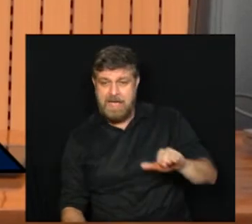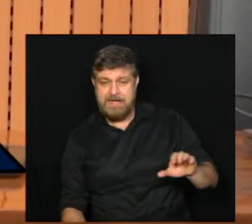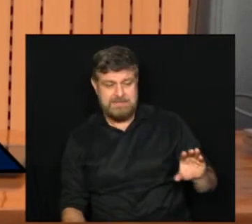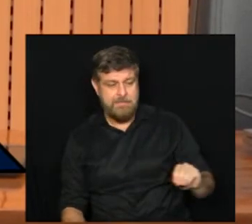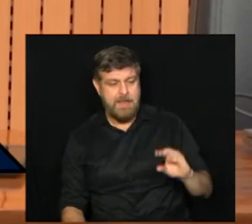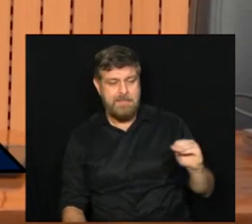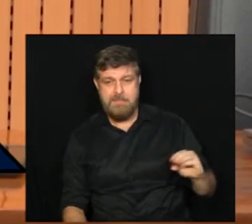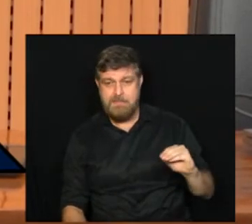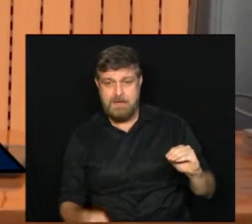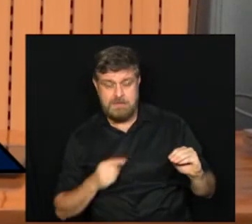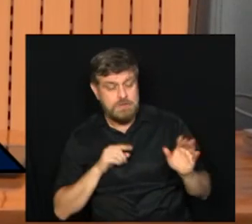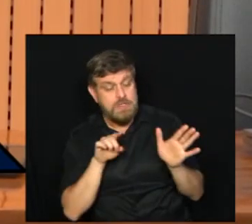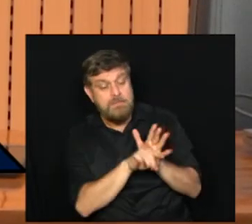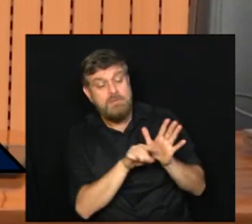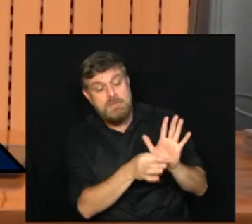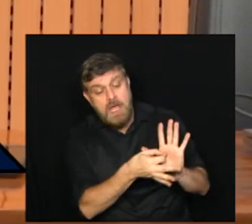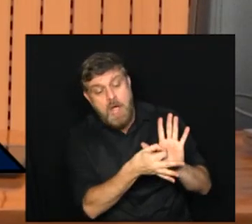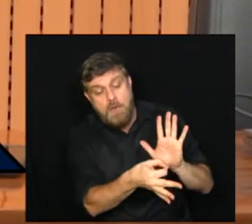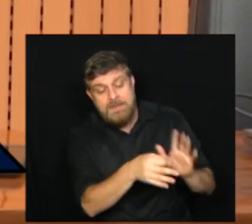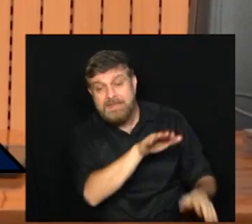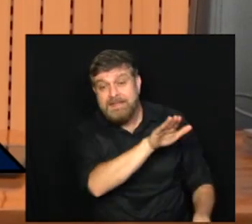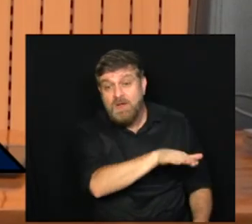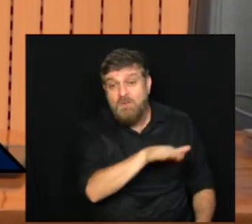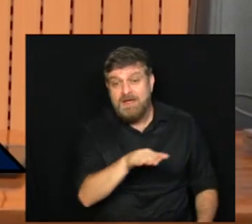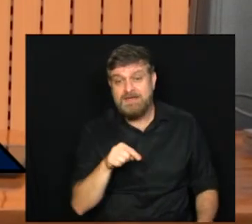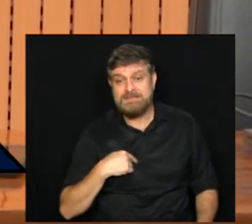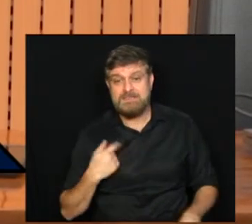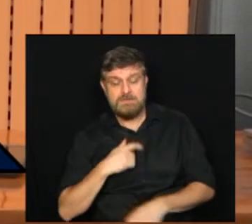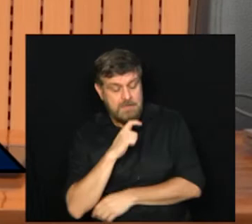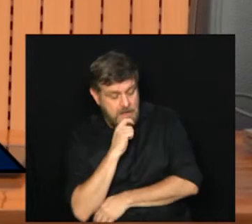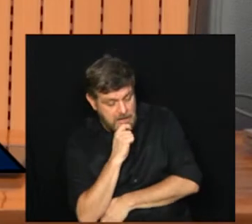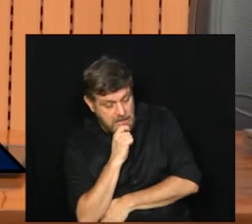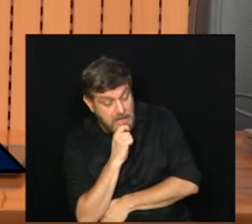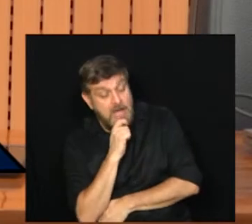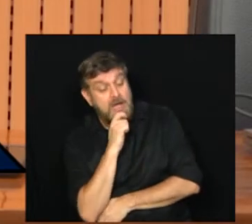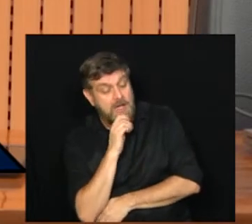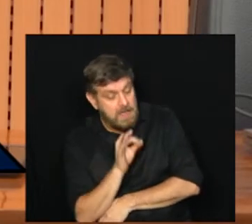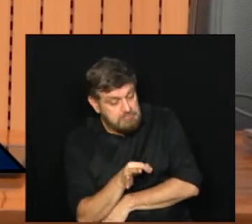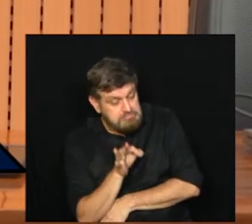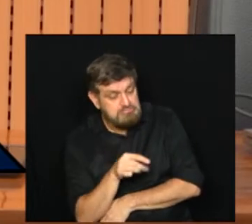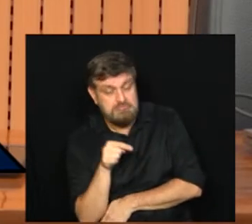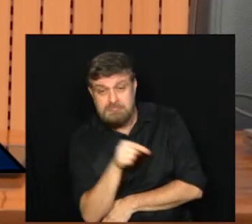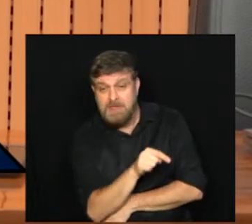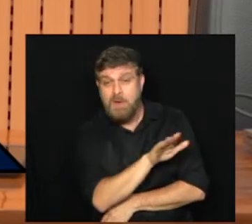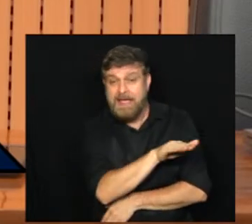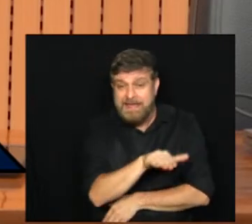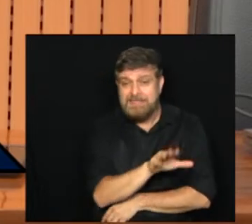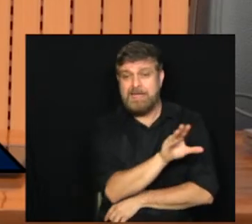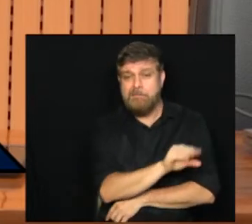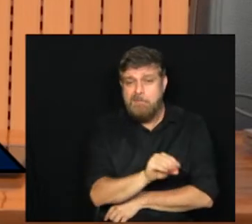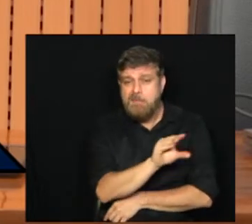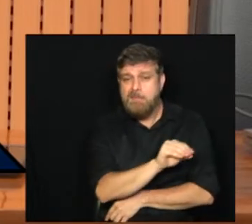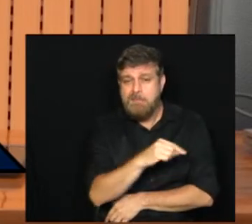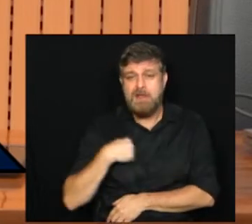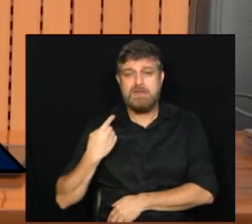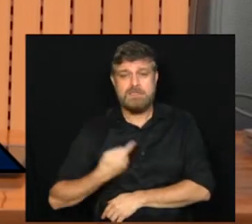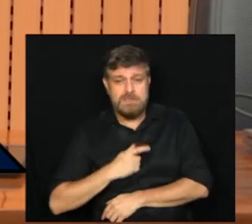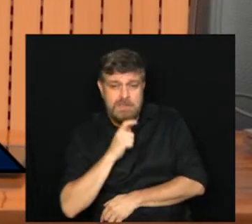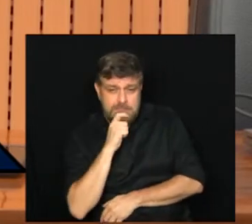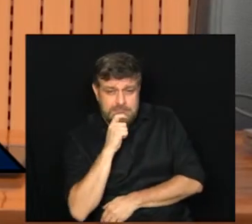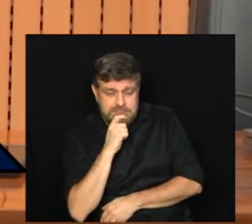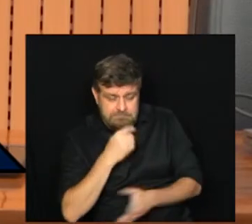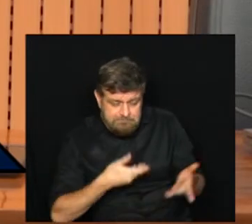que vão ser protagonistas do projeto, né? São as crianças, são os adolescentes, são os jovens. Então, é fundamental